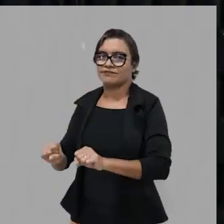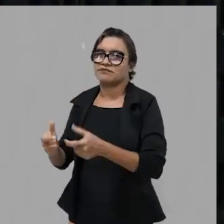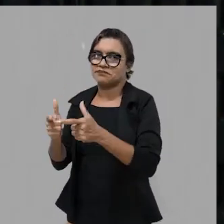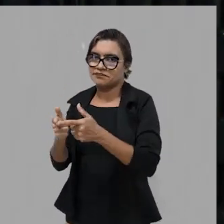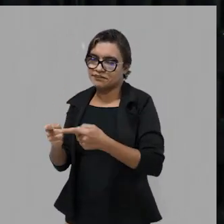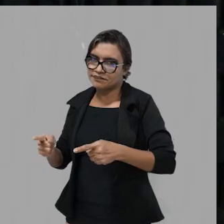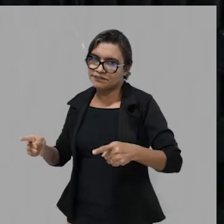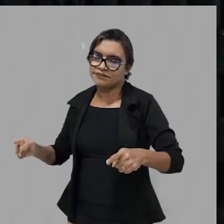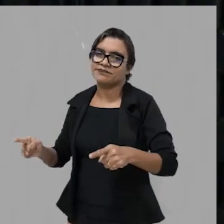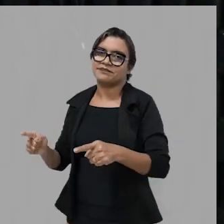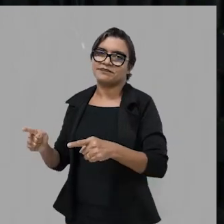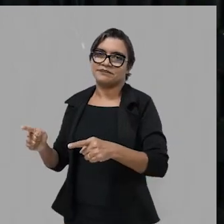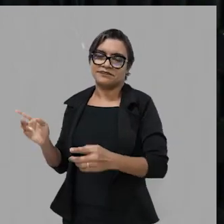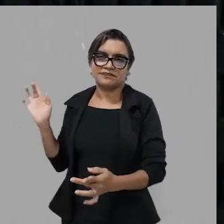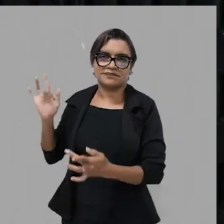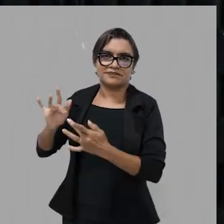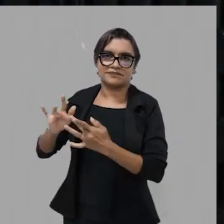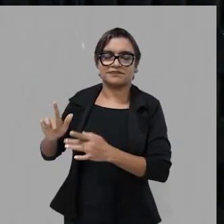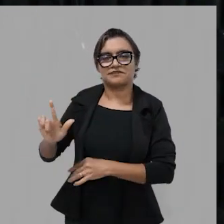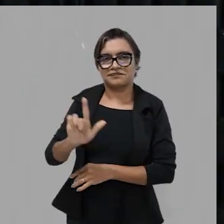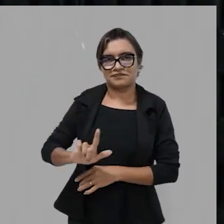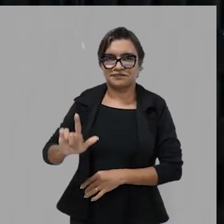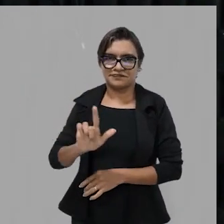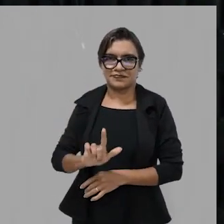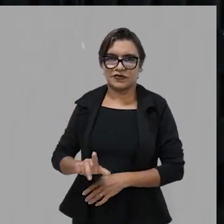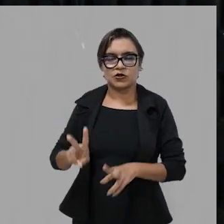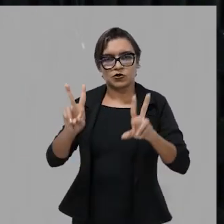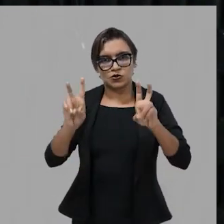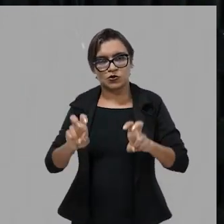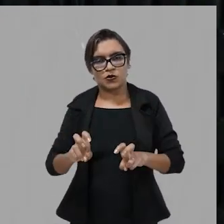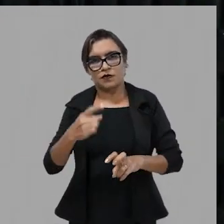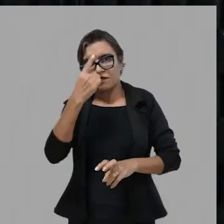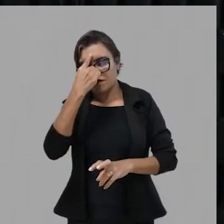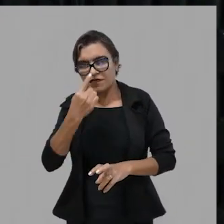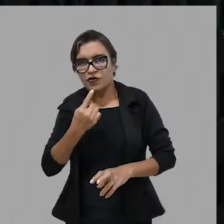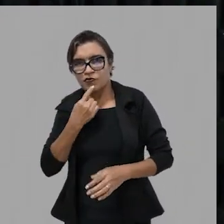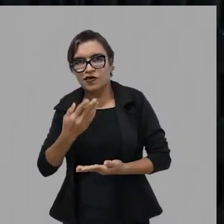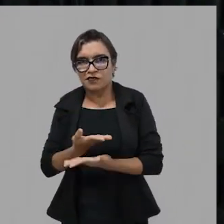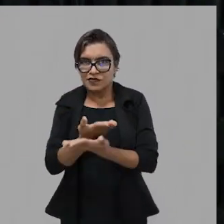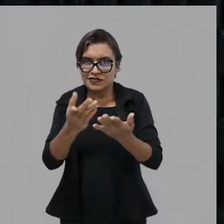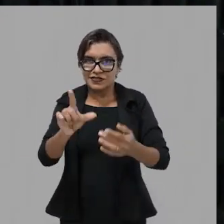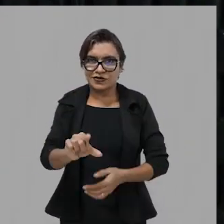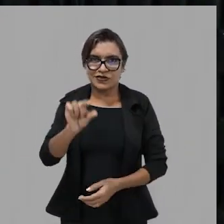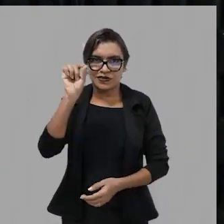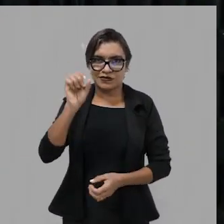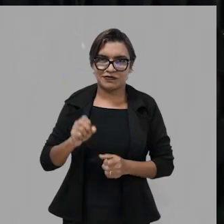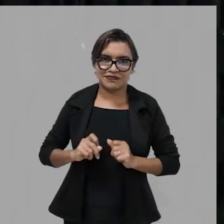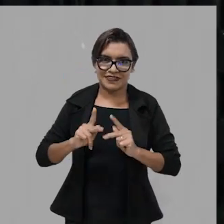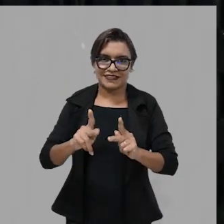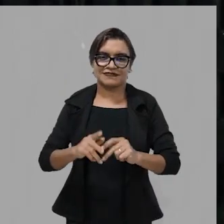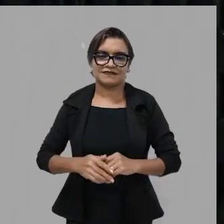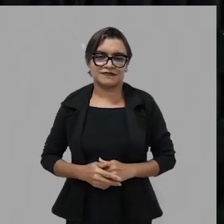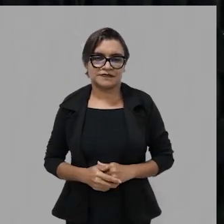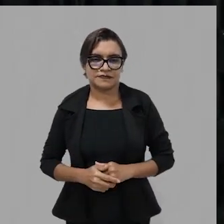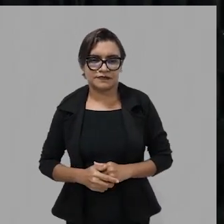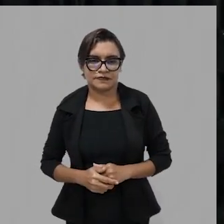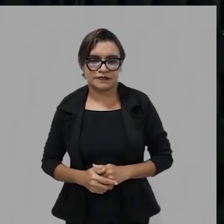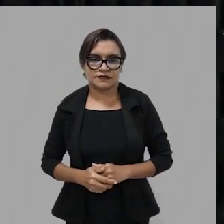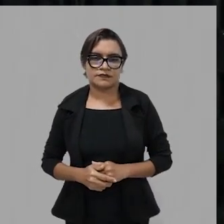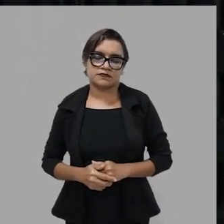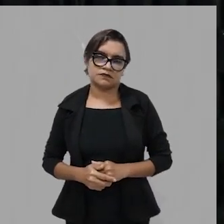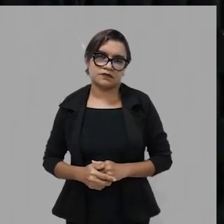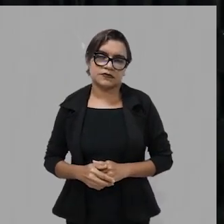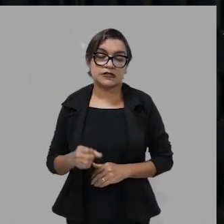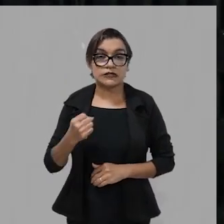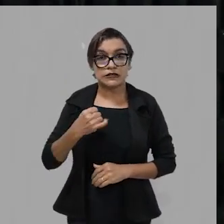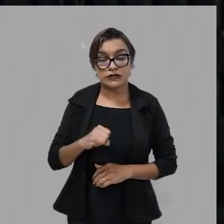gramatical, mais clássica, mais literária sobre esse meme ou sobre essa figurinha aí que você escolheu. Se não tem tu, vai tu